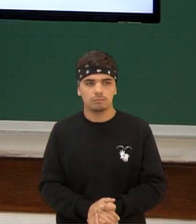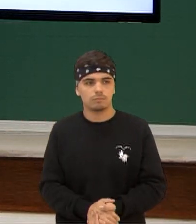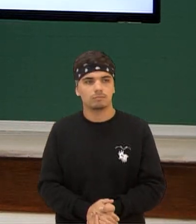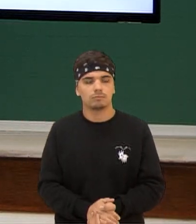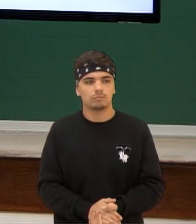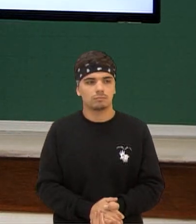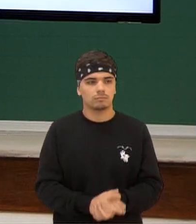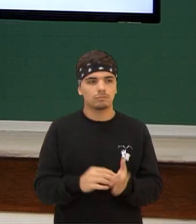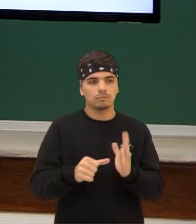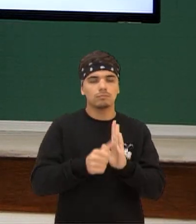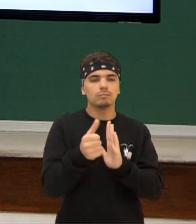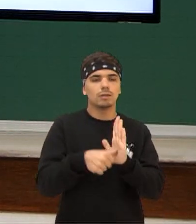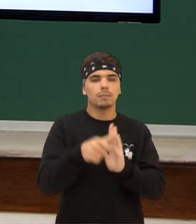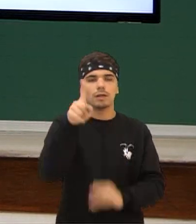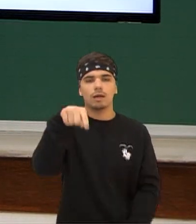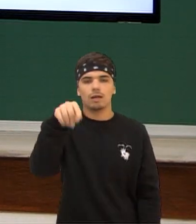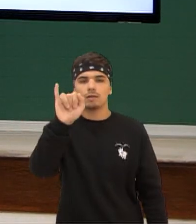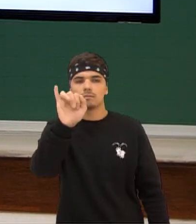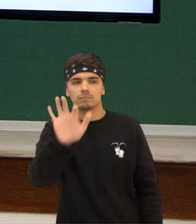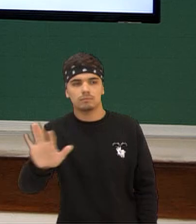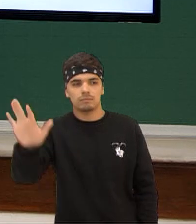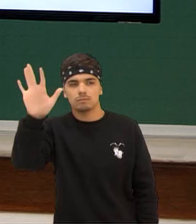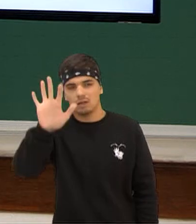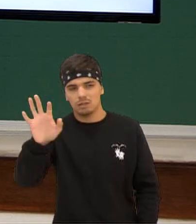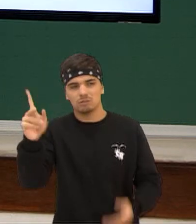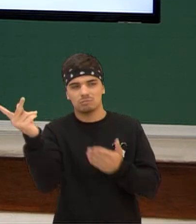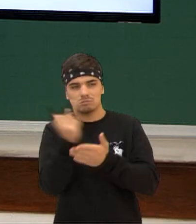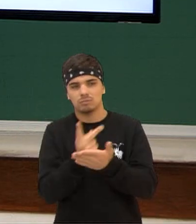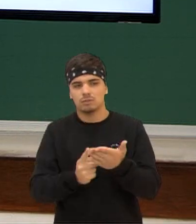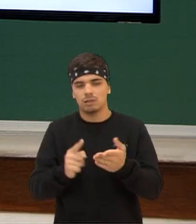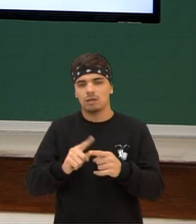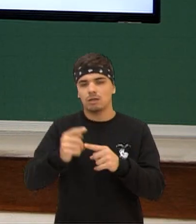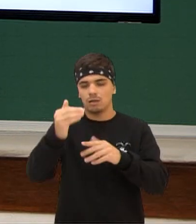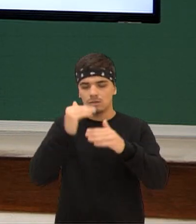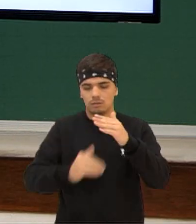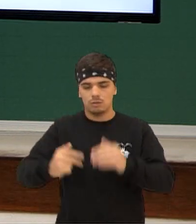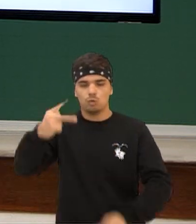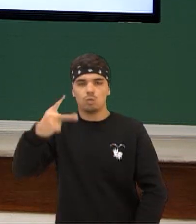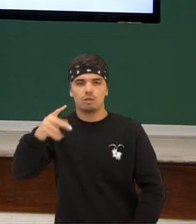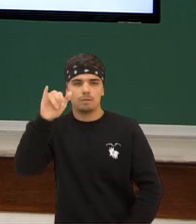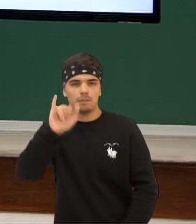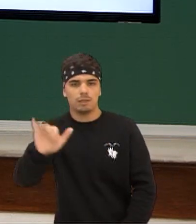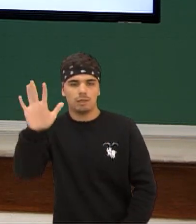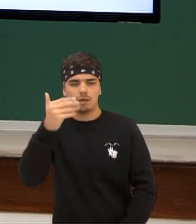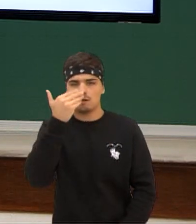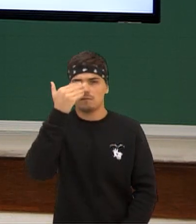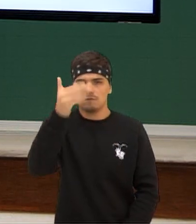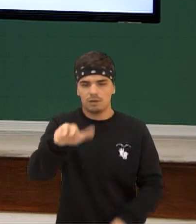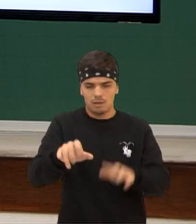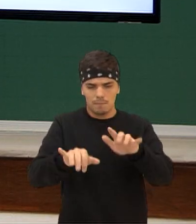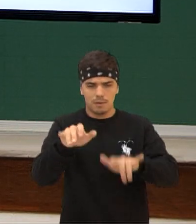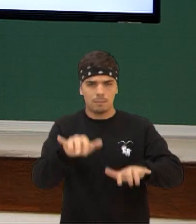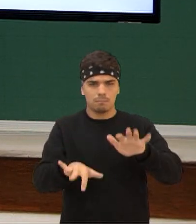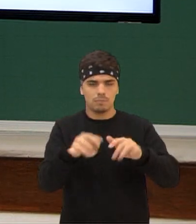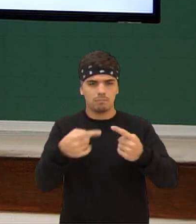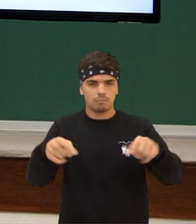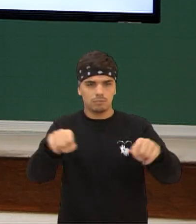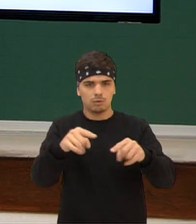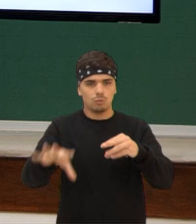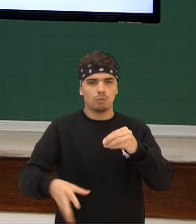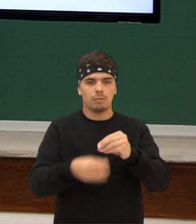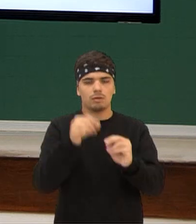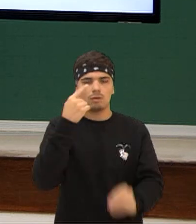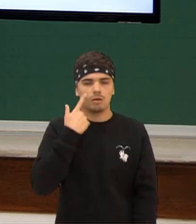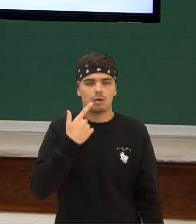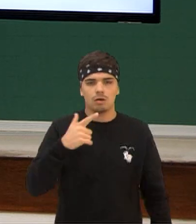primeira está fazendo um desenho e na segunda menina está na frente de um piano mas olha a cara dela então vamos lá completa aí para